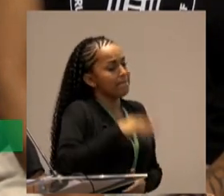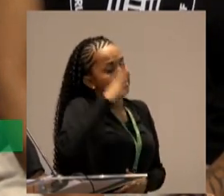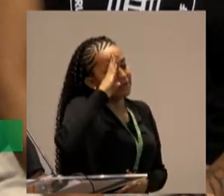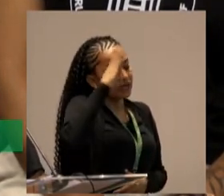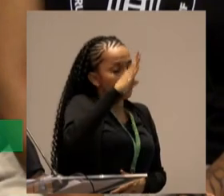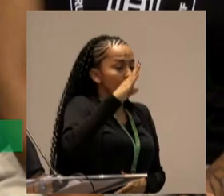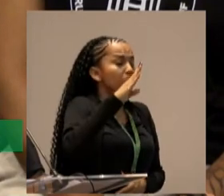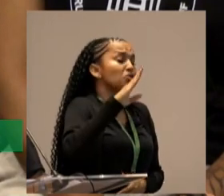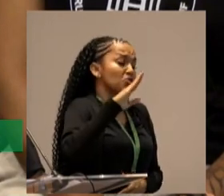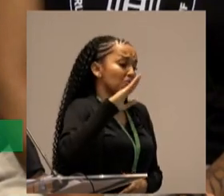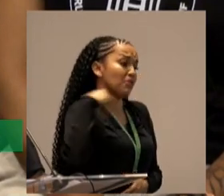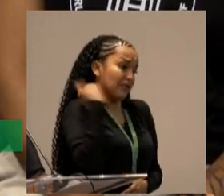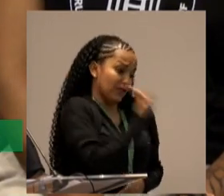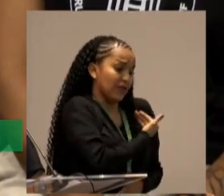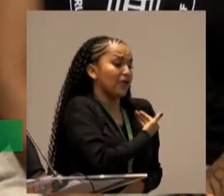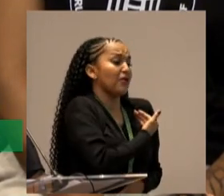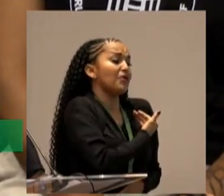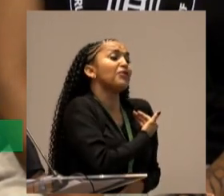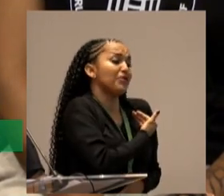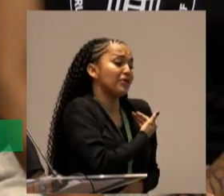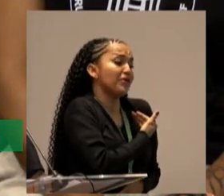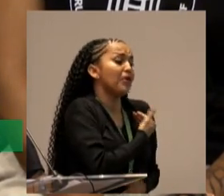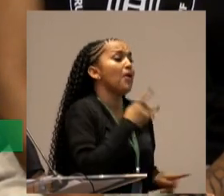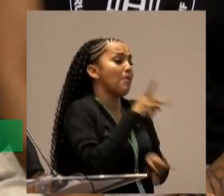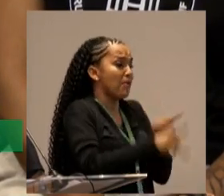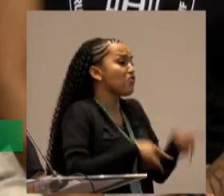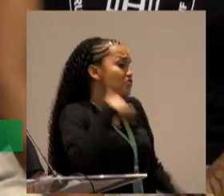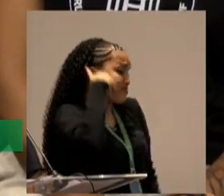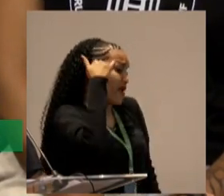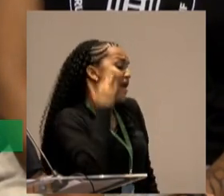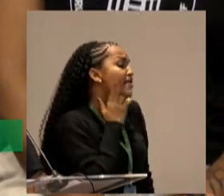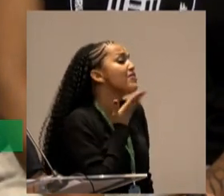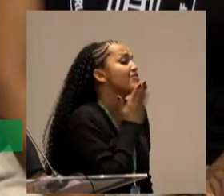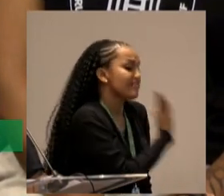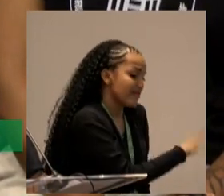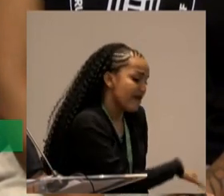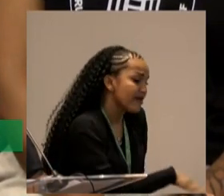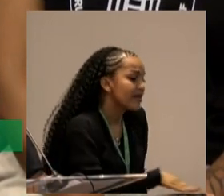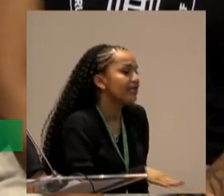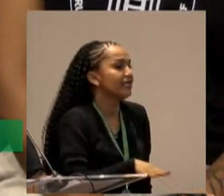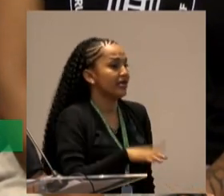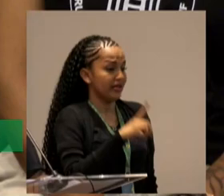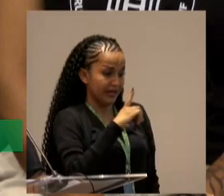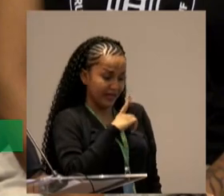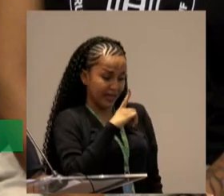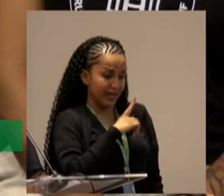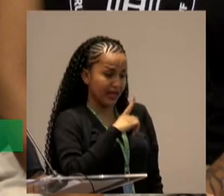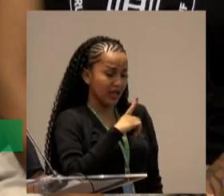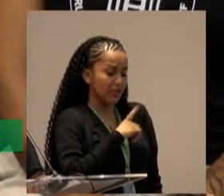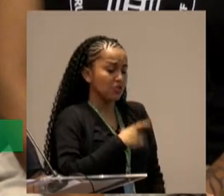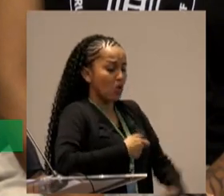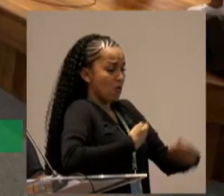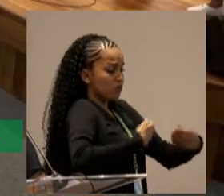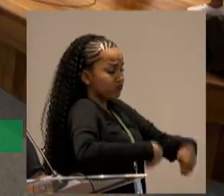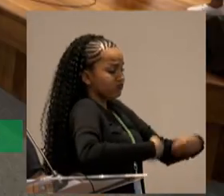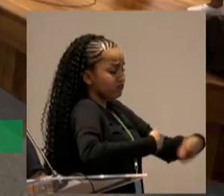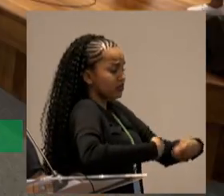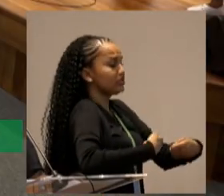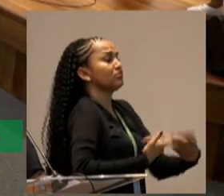para o nosso povo, que é o povo preto, que é criança, que são pessoas que têm muitas